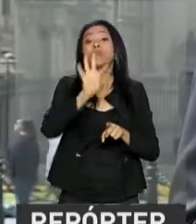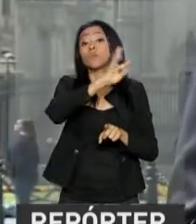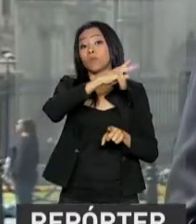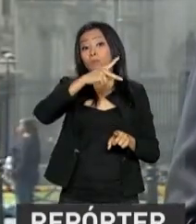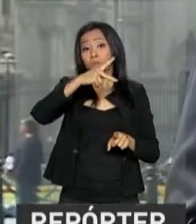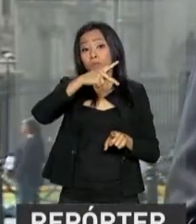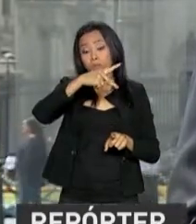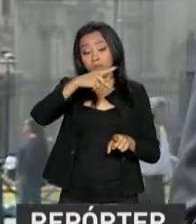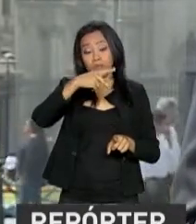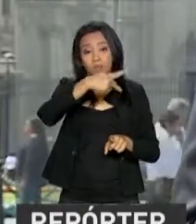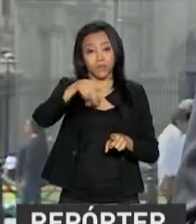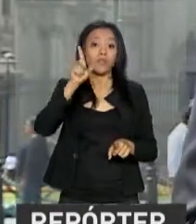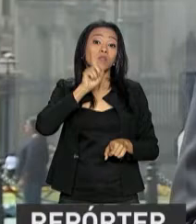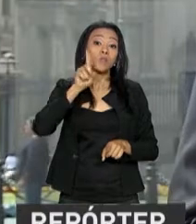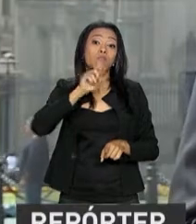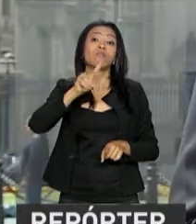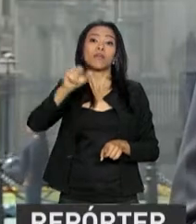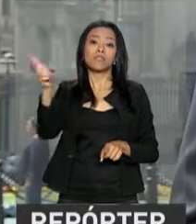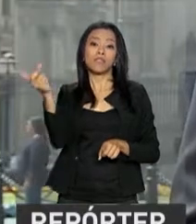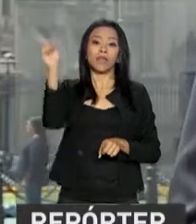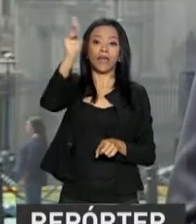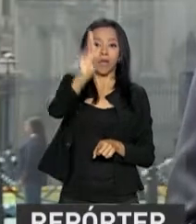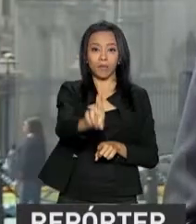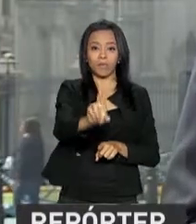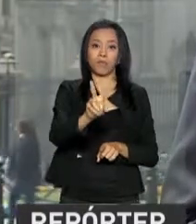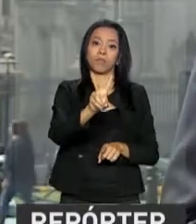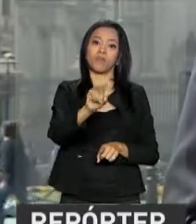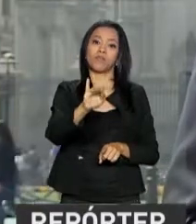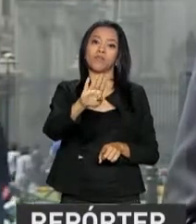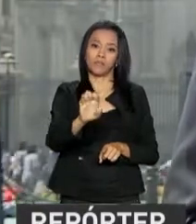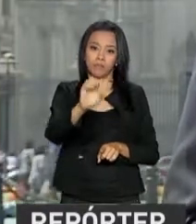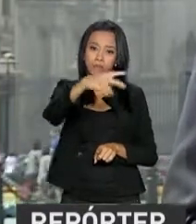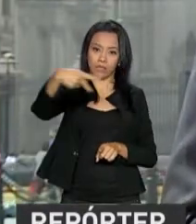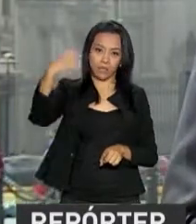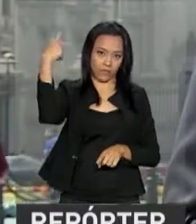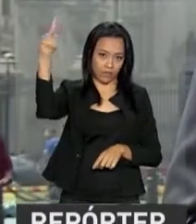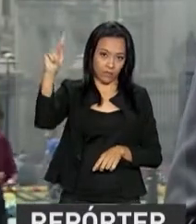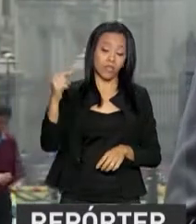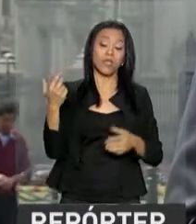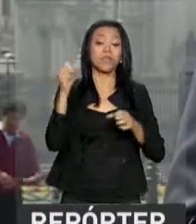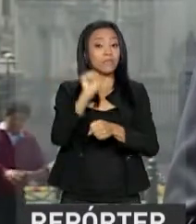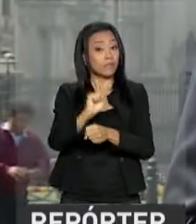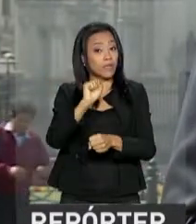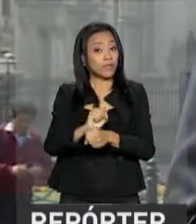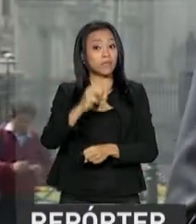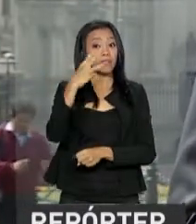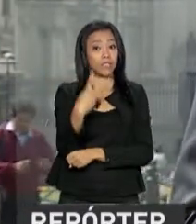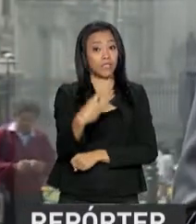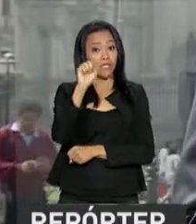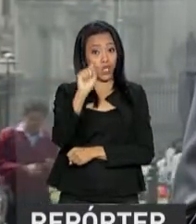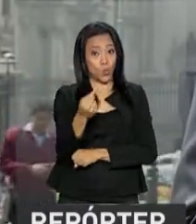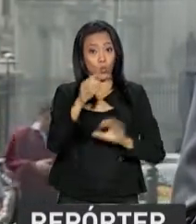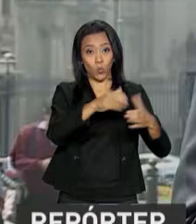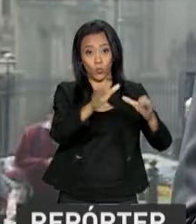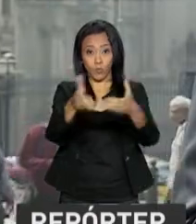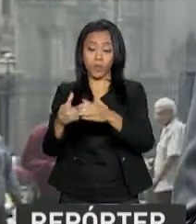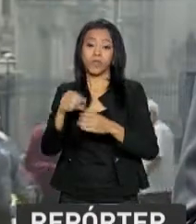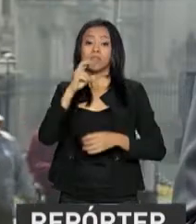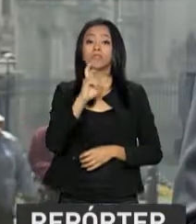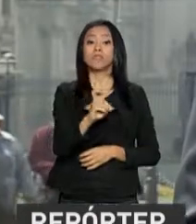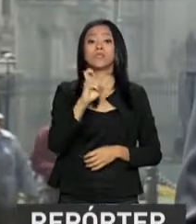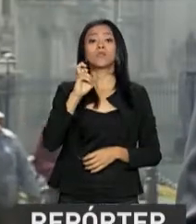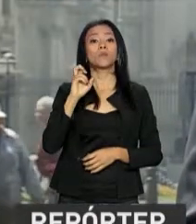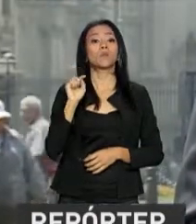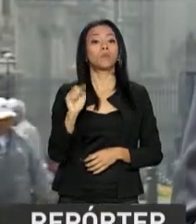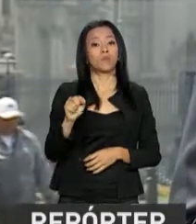representados pelo vice-presidente mike pence são esperadas 31 delegações e cinco mil pessoas para acompanhar